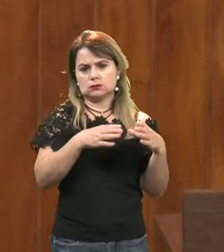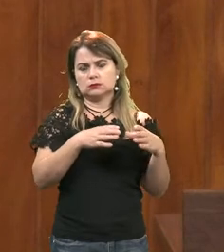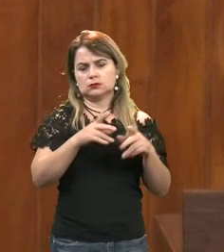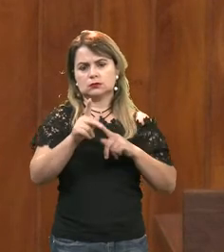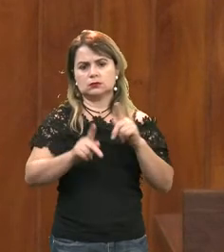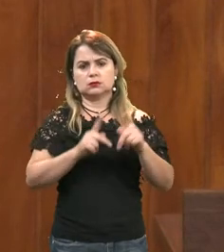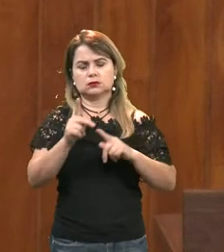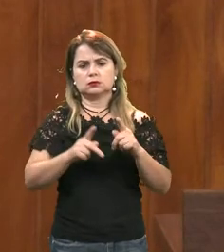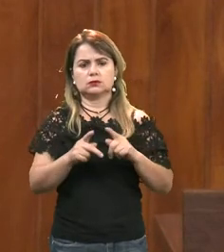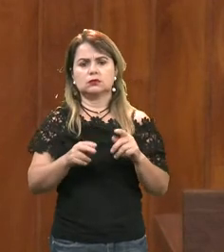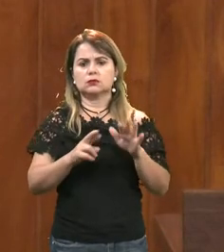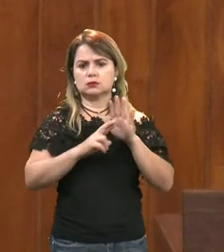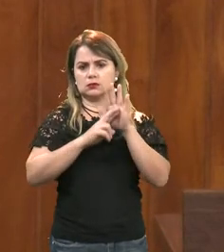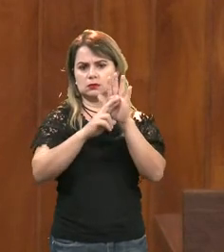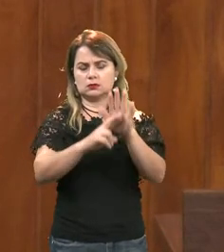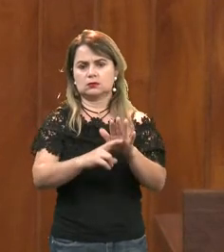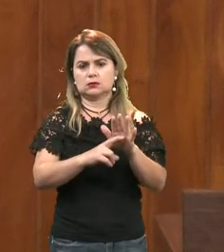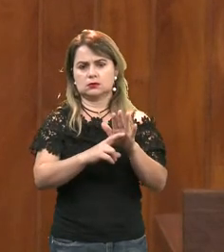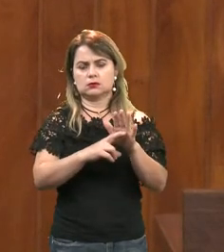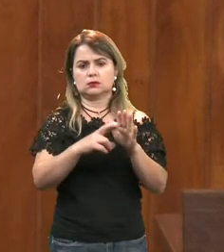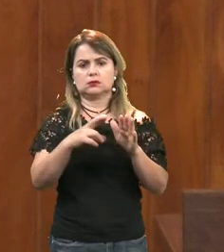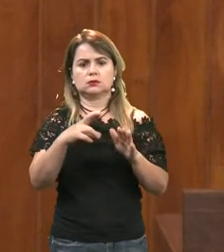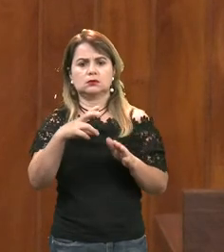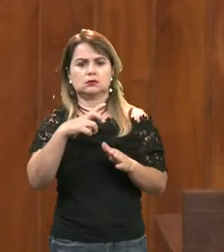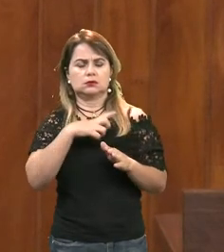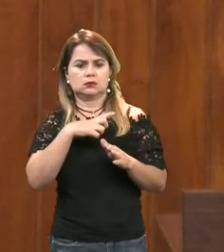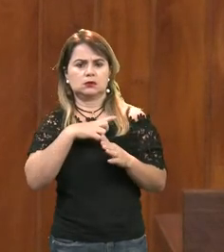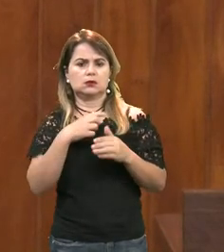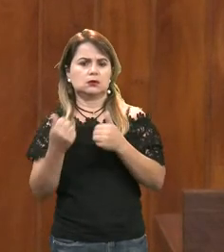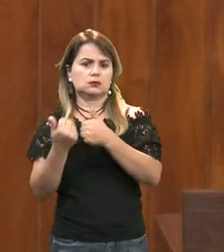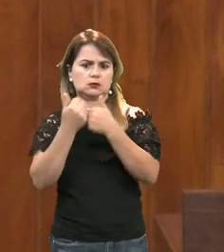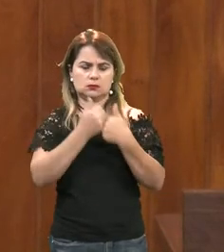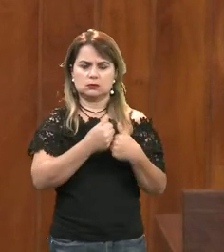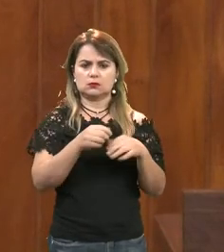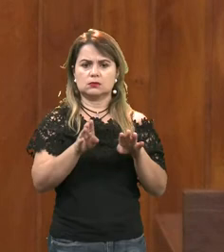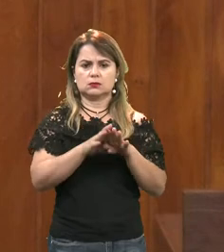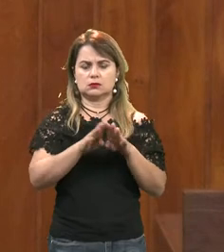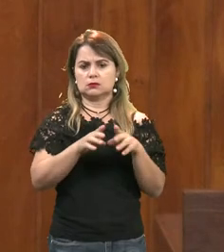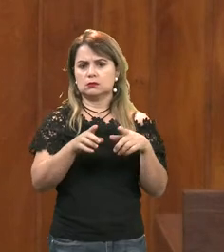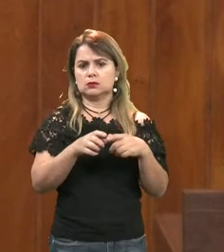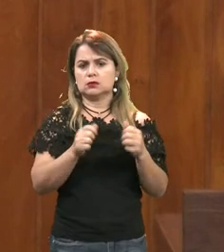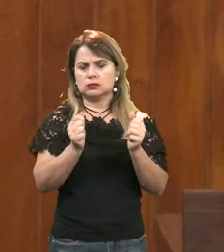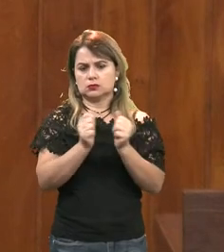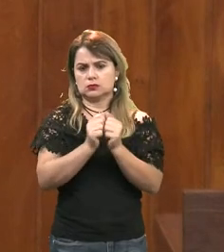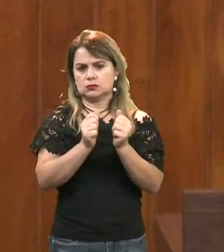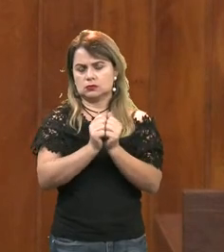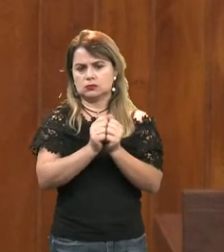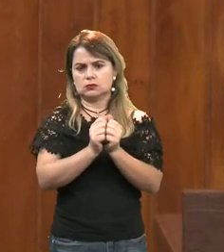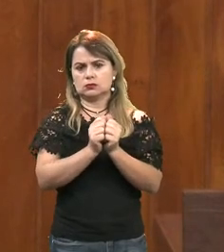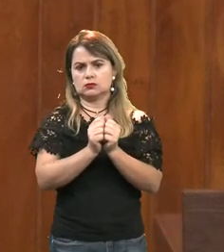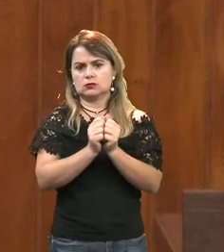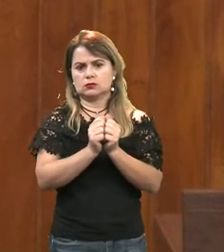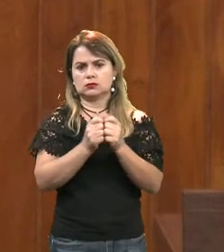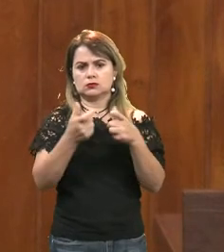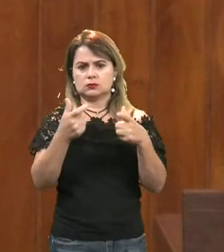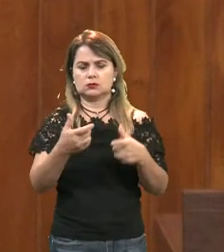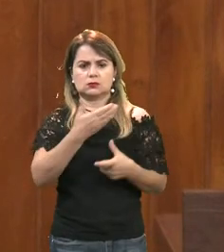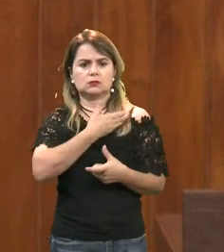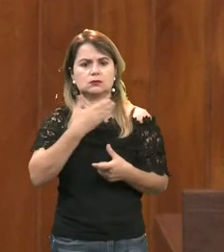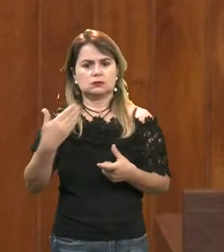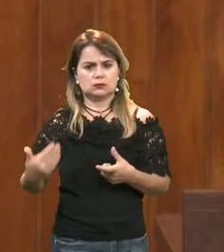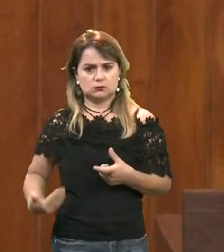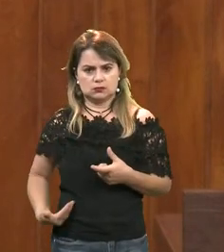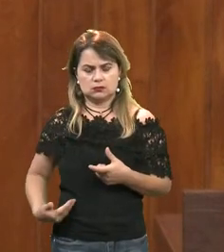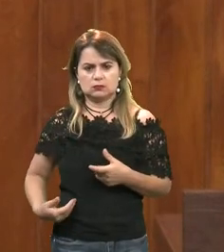paritariamente por representantes, titulares e suplentes da sociedade civil e de órgãos públicos.